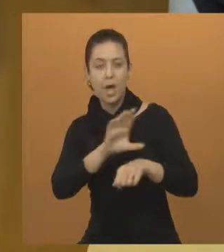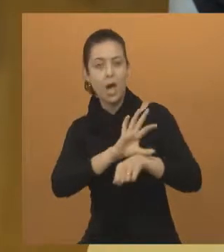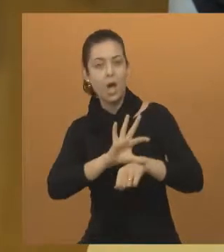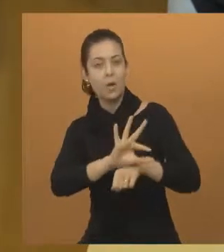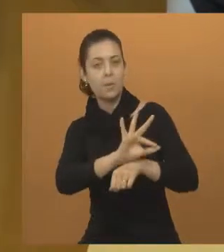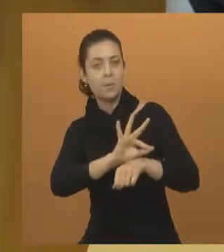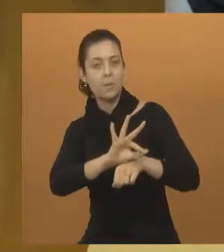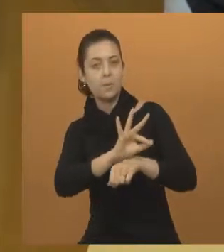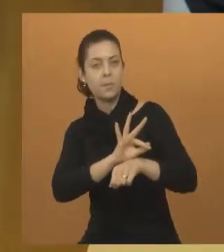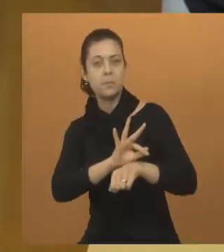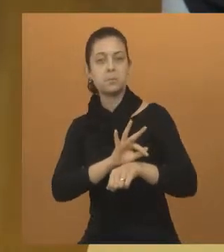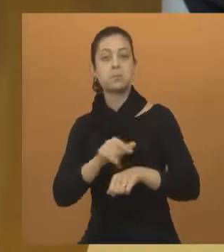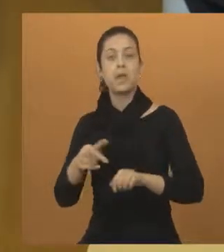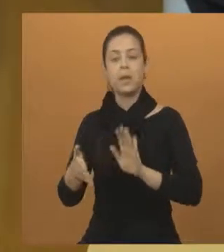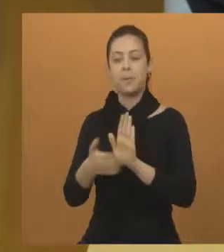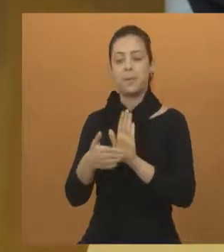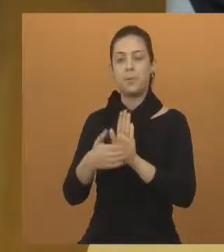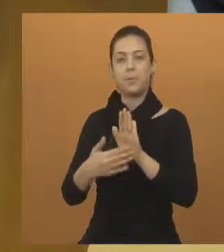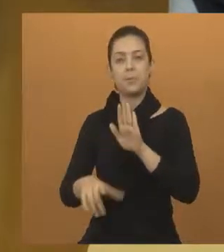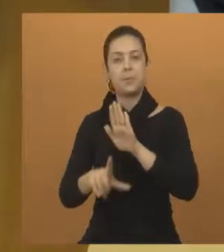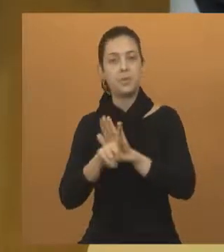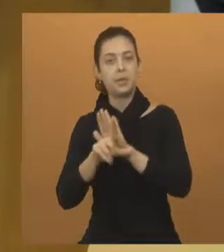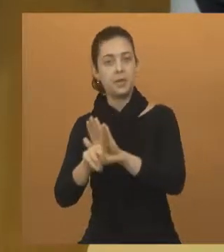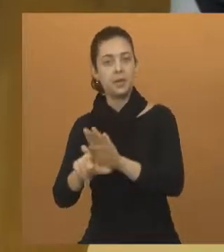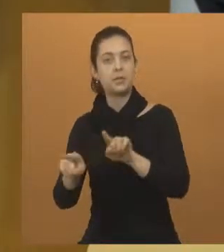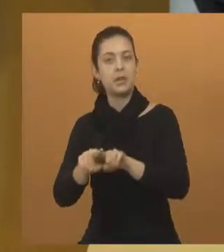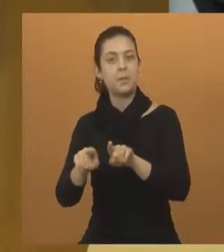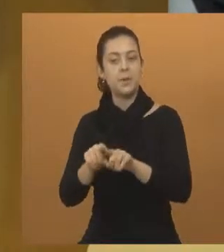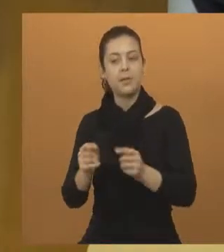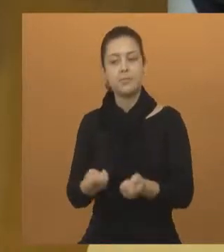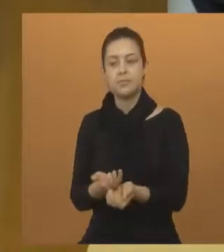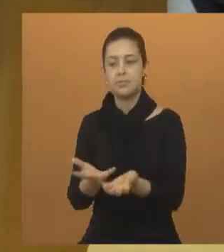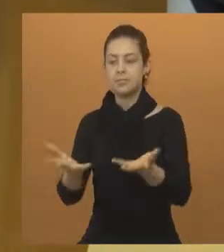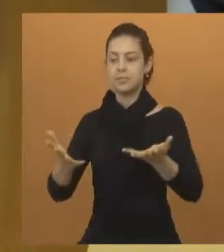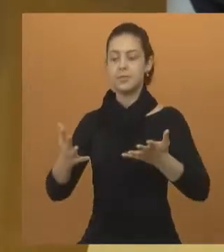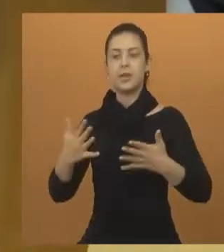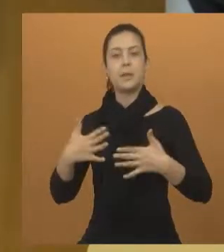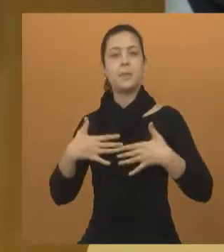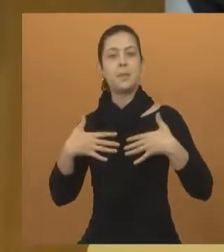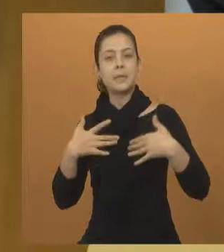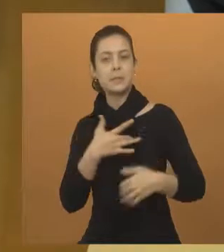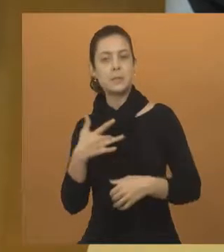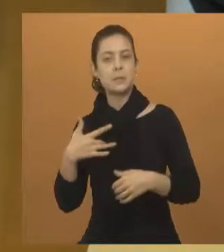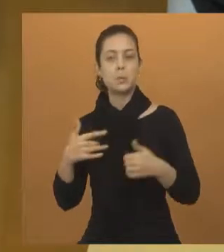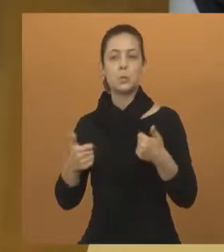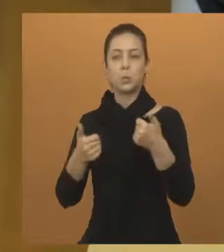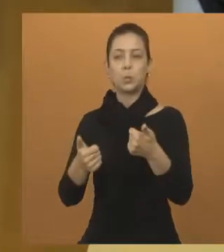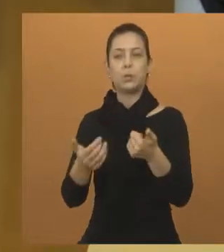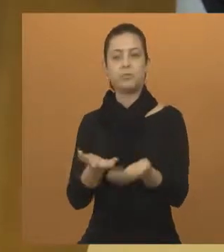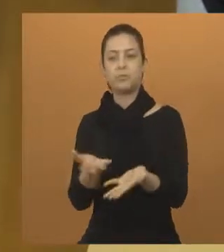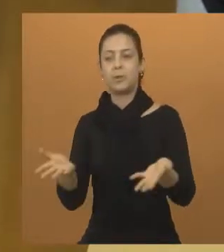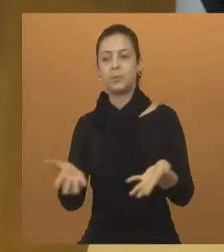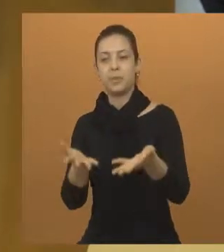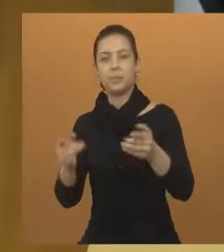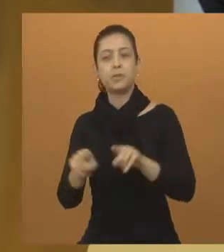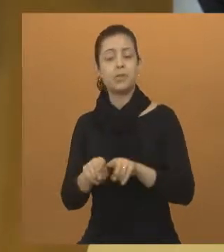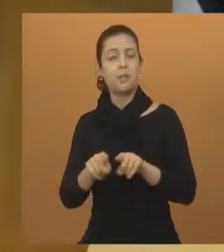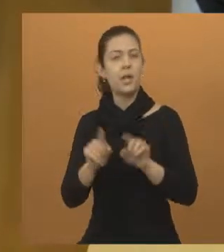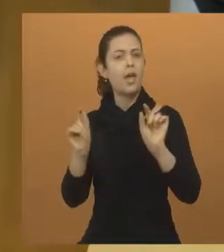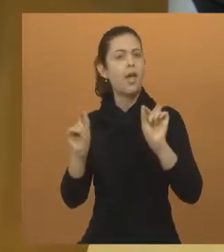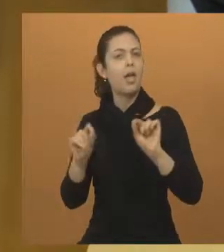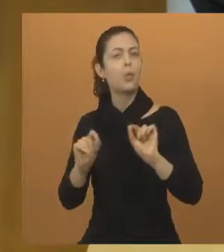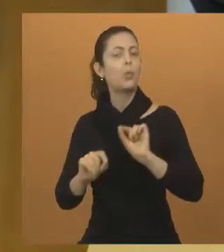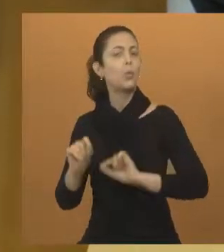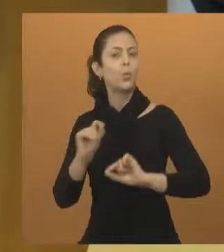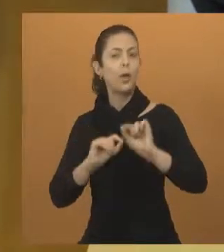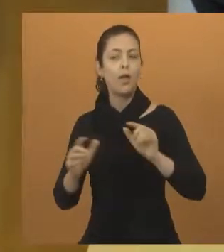constitucionais, o presente projeto de lei, além de proporcionar bem-estar à população de Jacareí, também configura em medida de